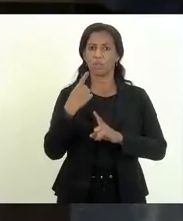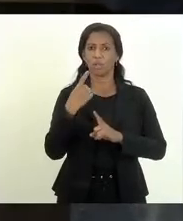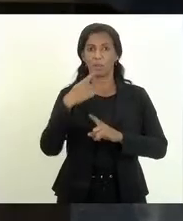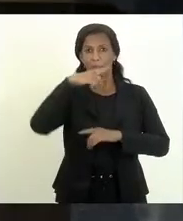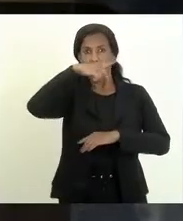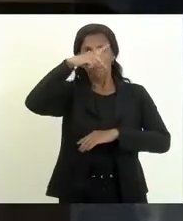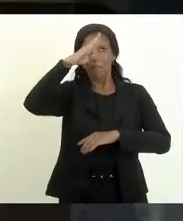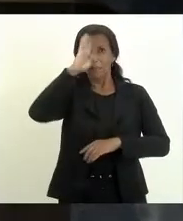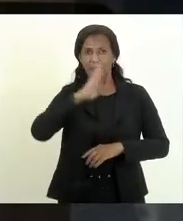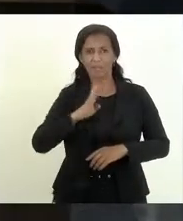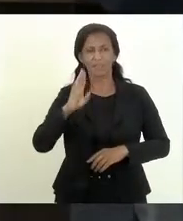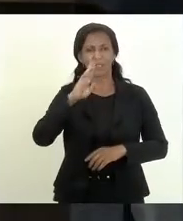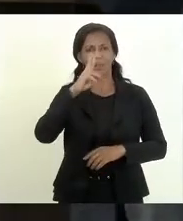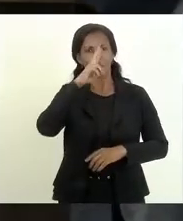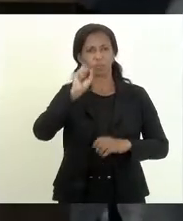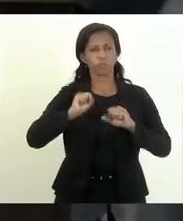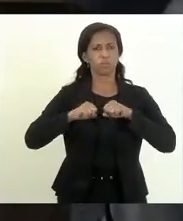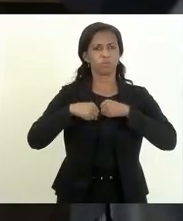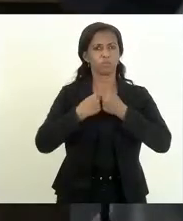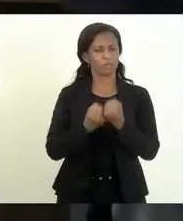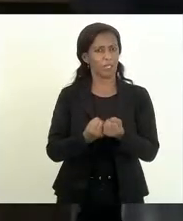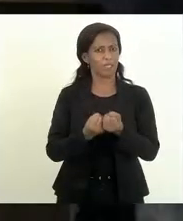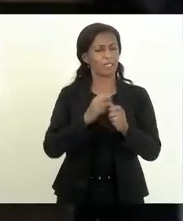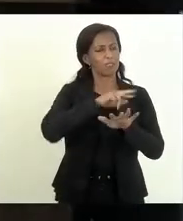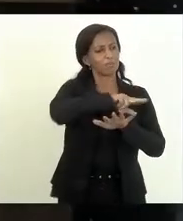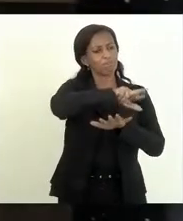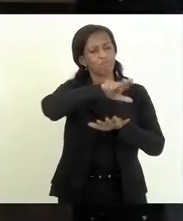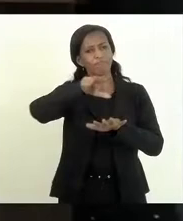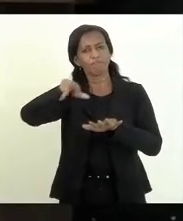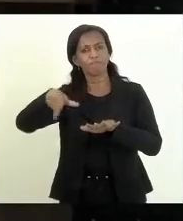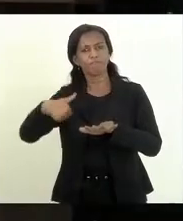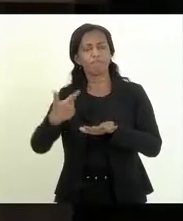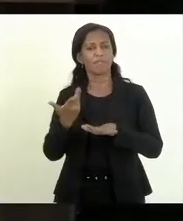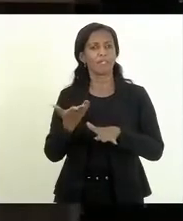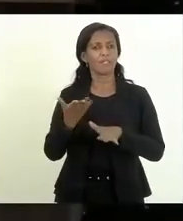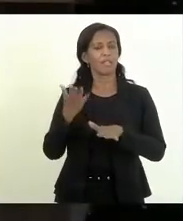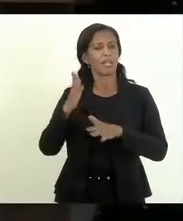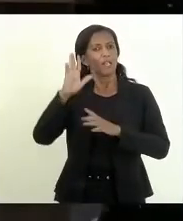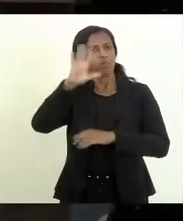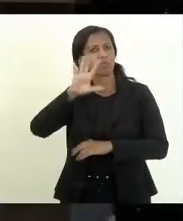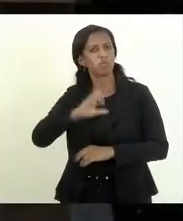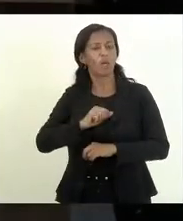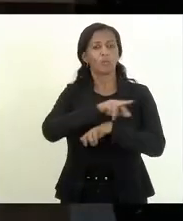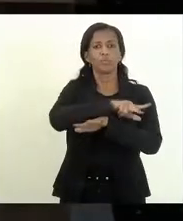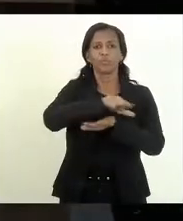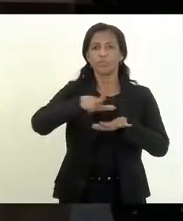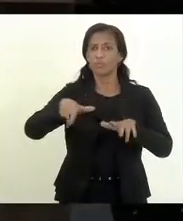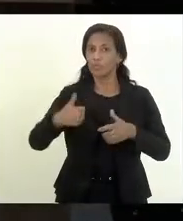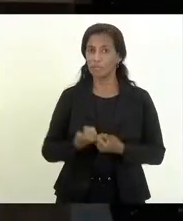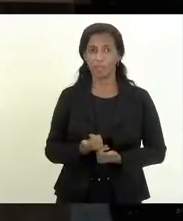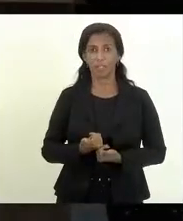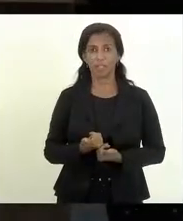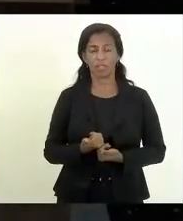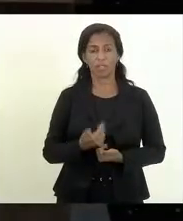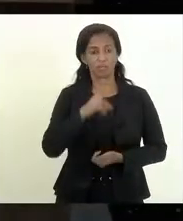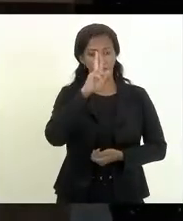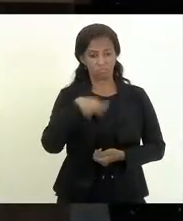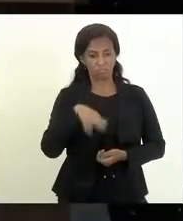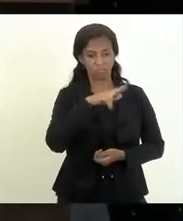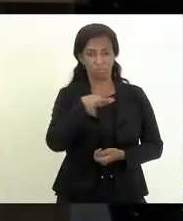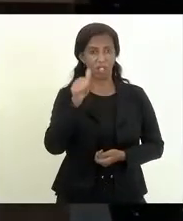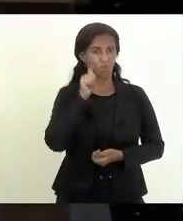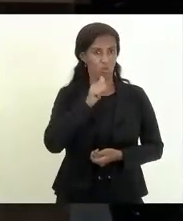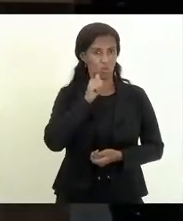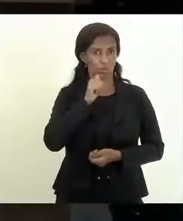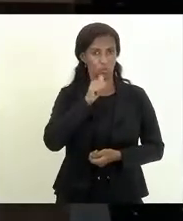fortemente sincrético, né? Tem crenças múltiplas, tem devoções, deputado Luiz Paulo, múltiplas. E as rezadeiras encarnam isso de maneira